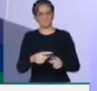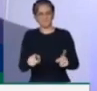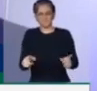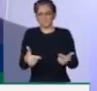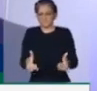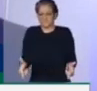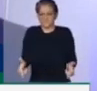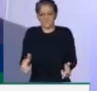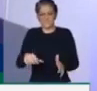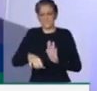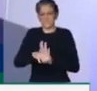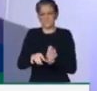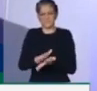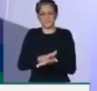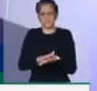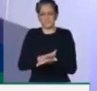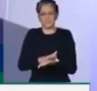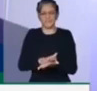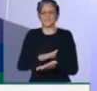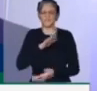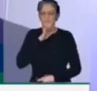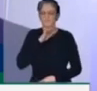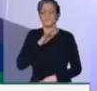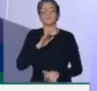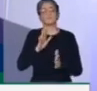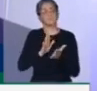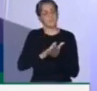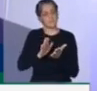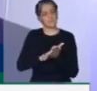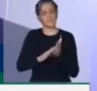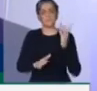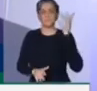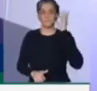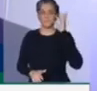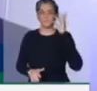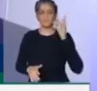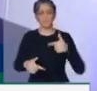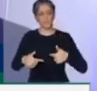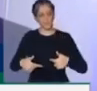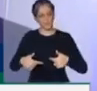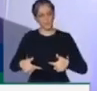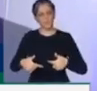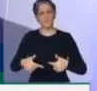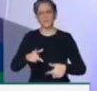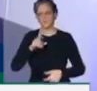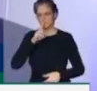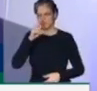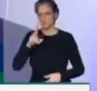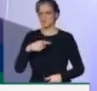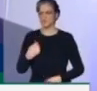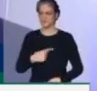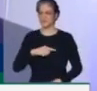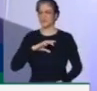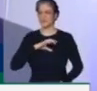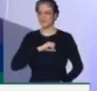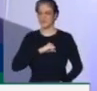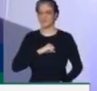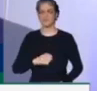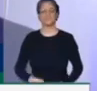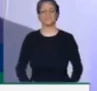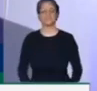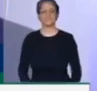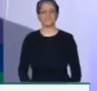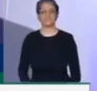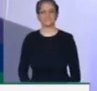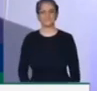Dilma, parabéns por todo o seu trabalho, guerreira Dilma, que nós todos amamos muito. Eu queria lembrar, falando em